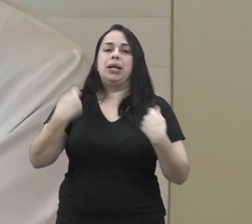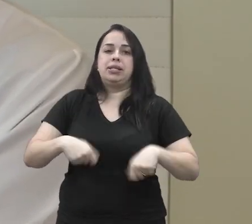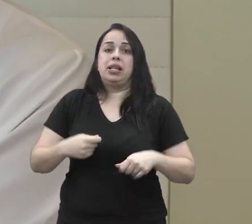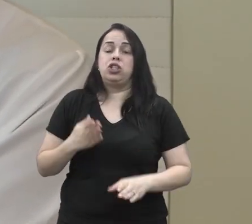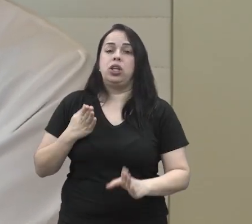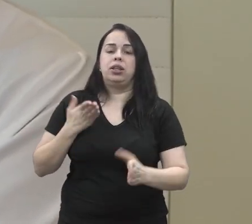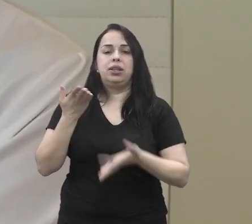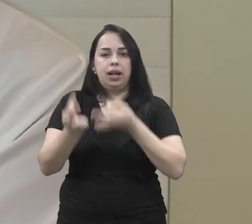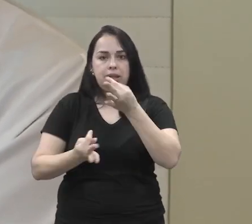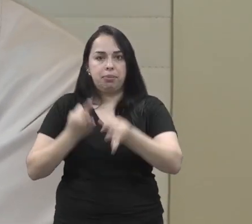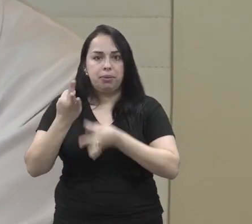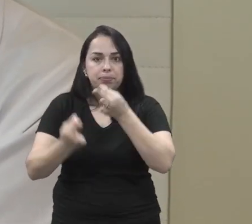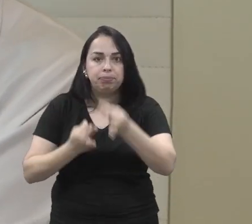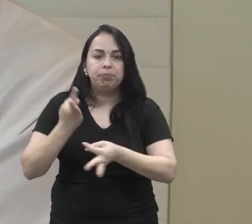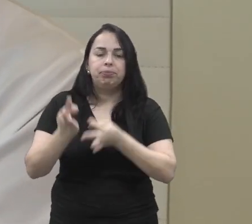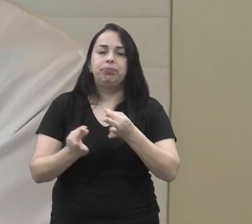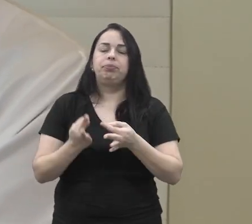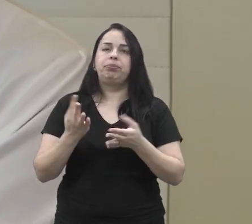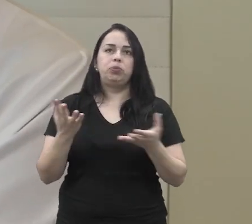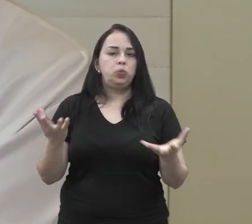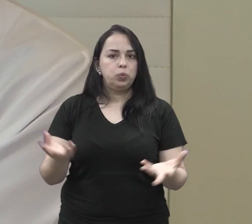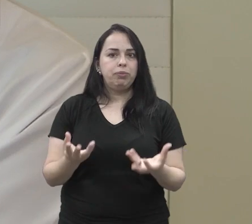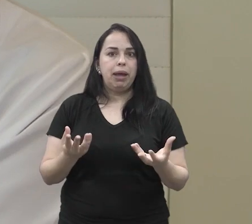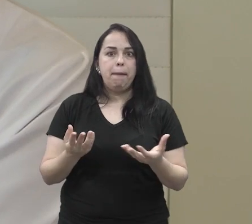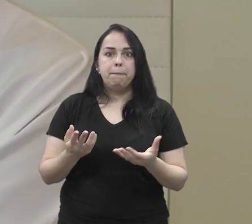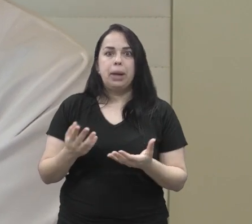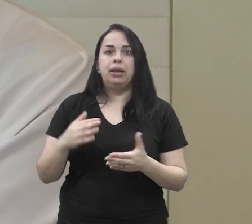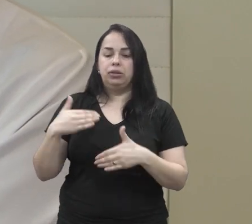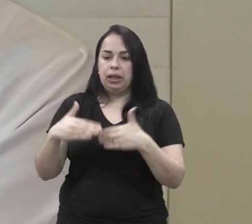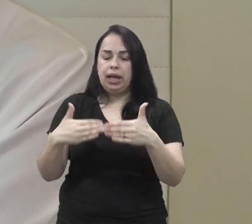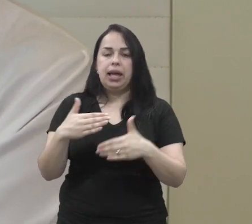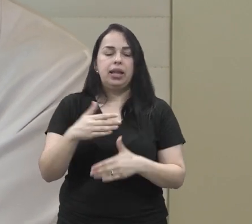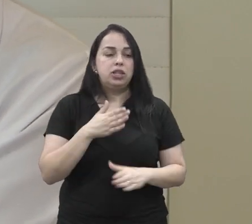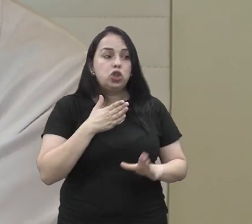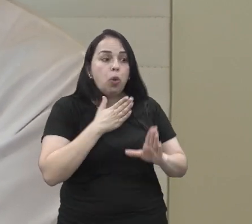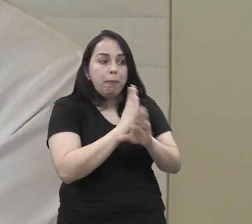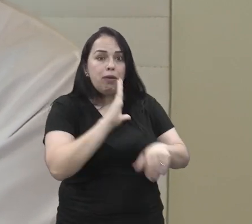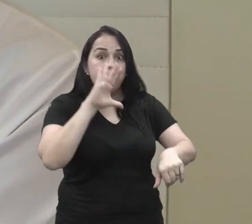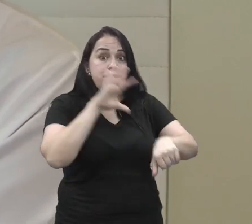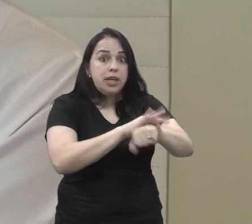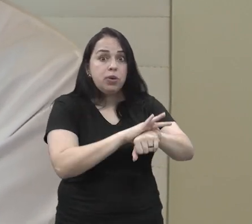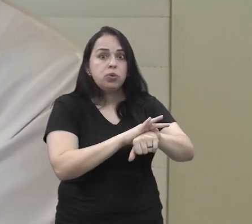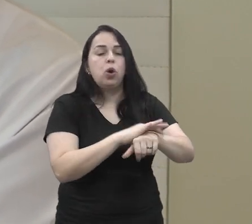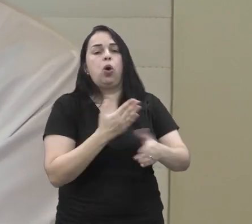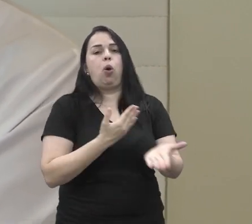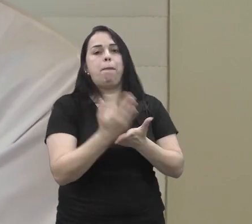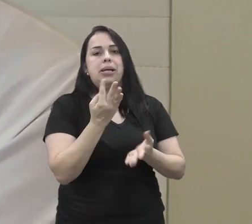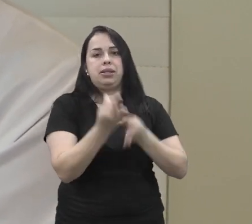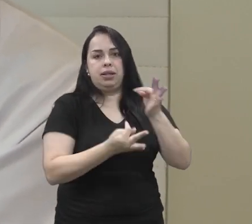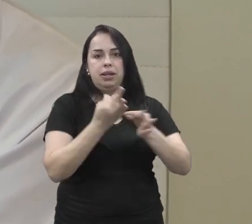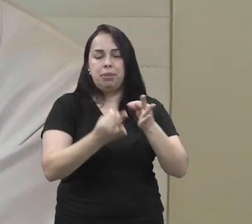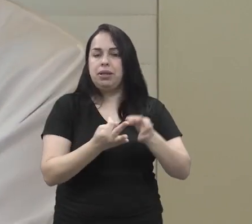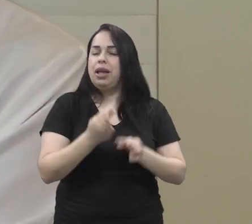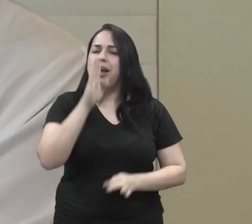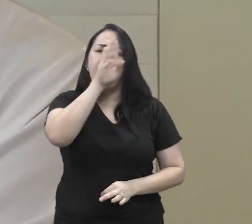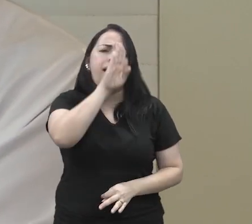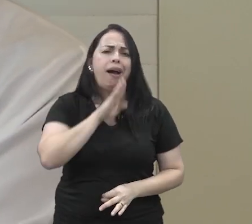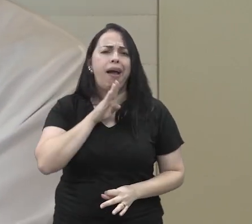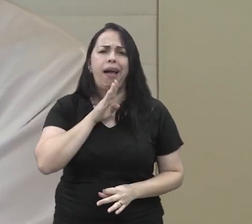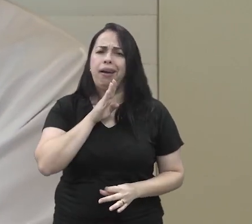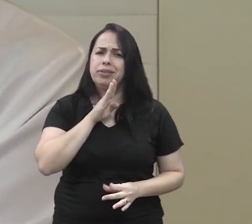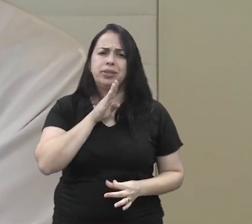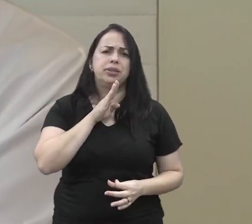tratamento imediato do vírus. Então, para você não evoluir para a doença.